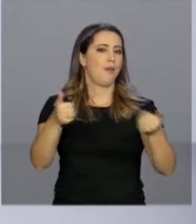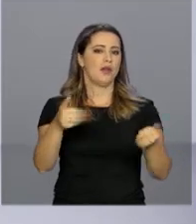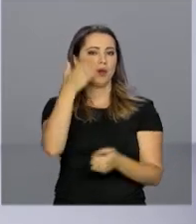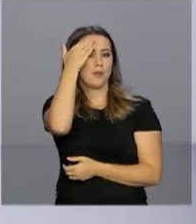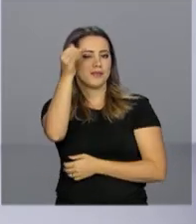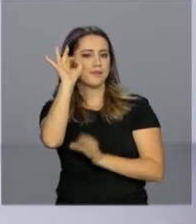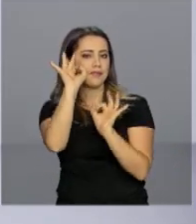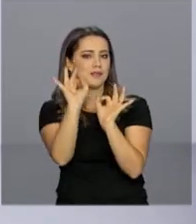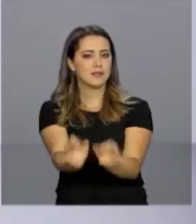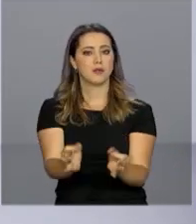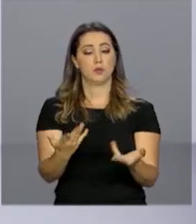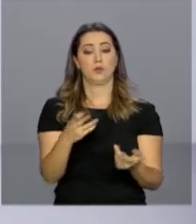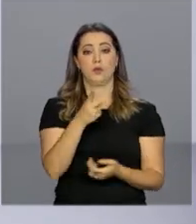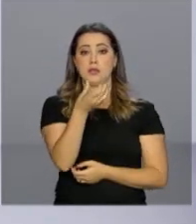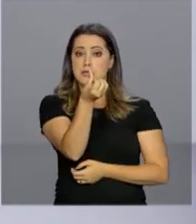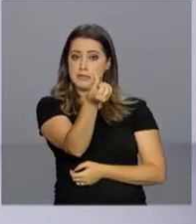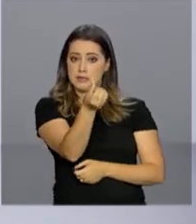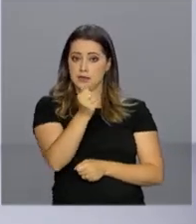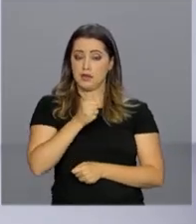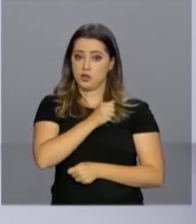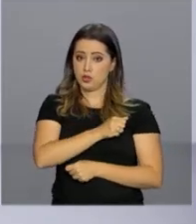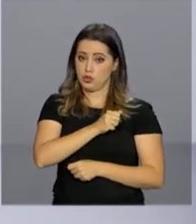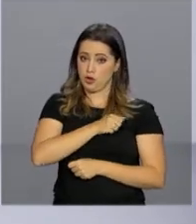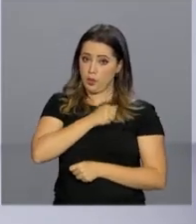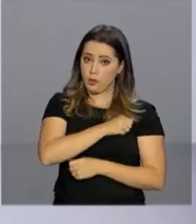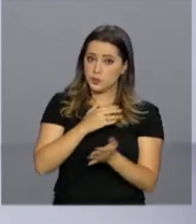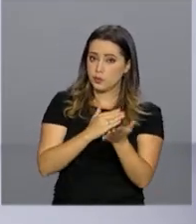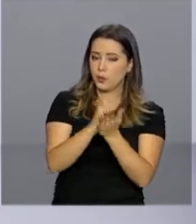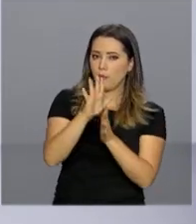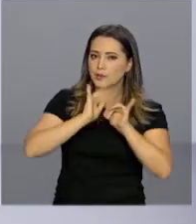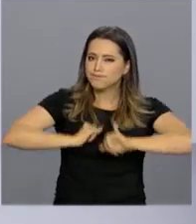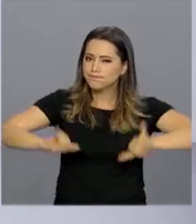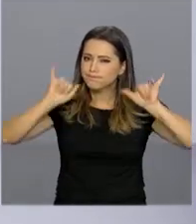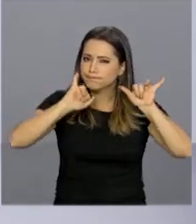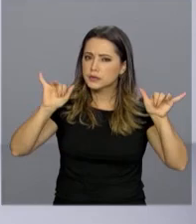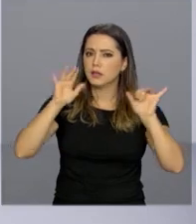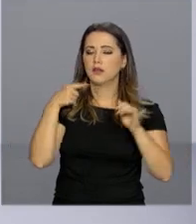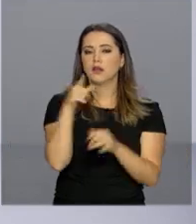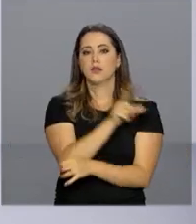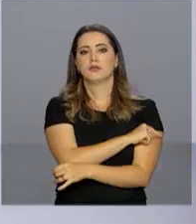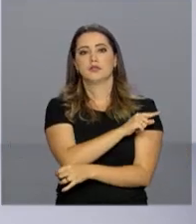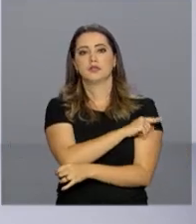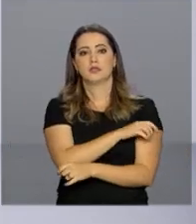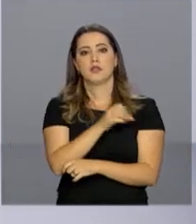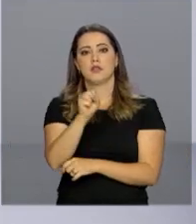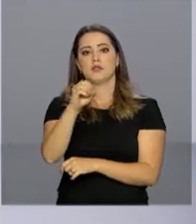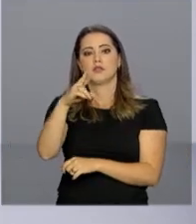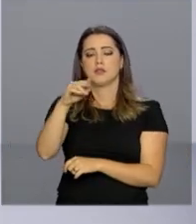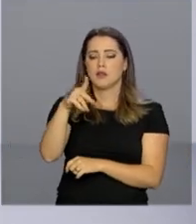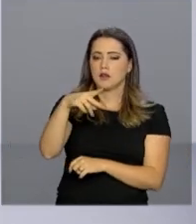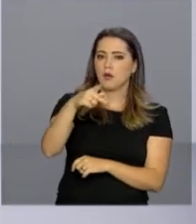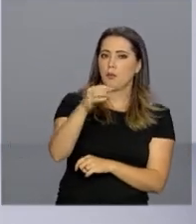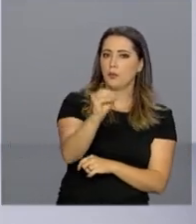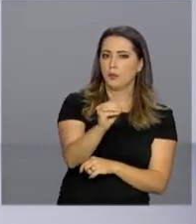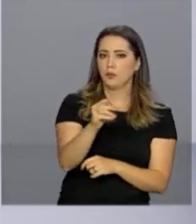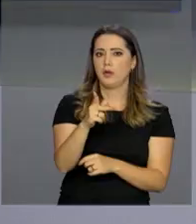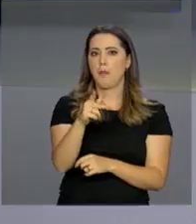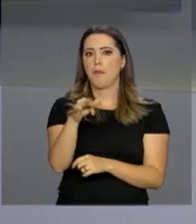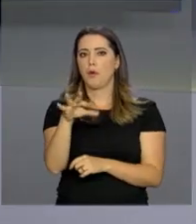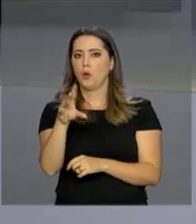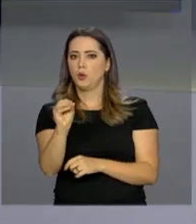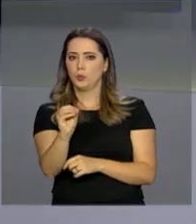informado o dia 6 de agosto começa em todo o país a campanha de vacinação contra o sarampo ea poliomielite